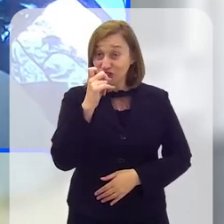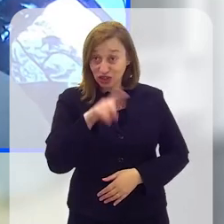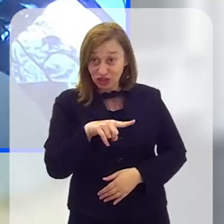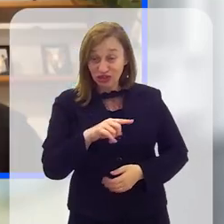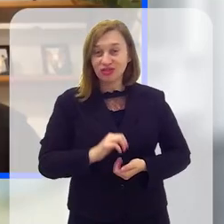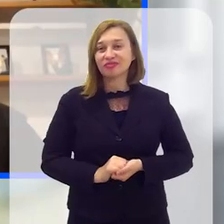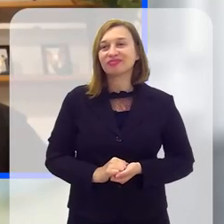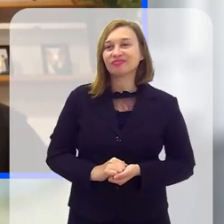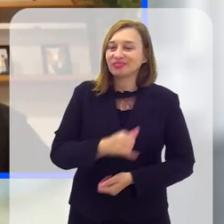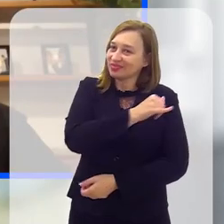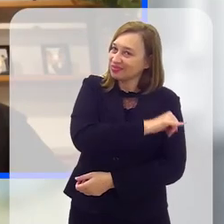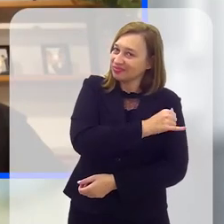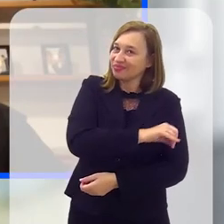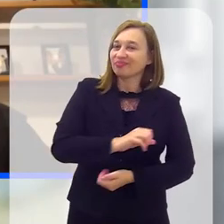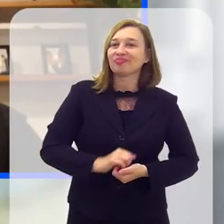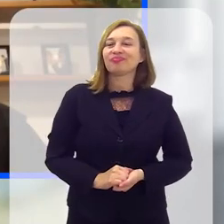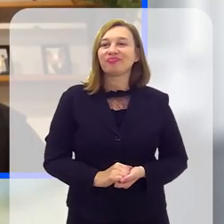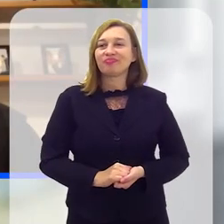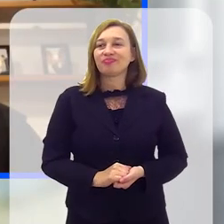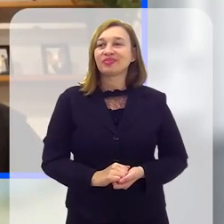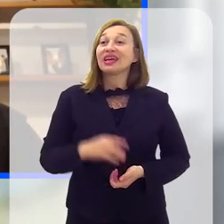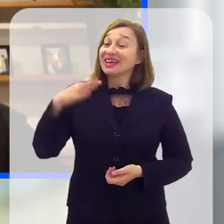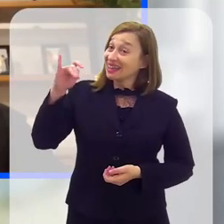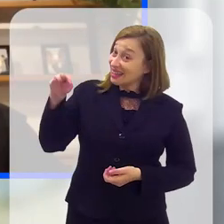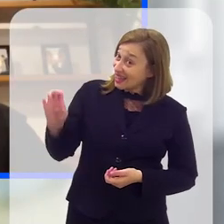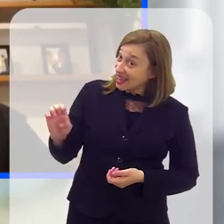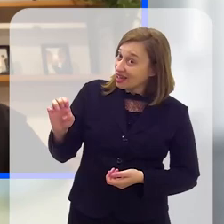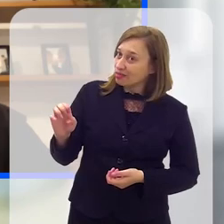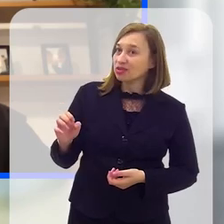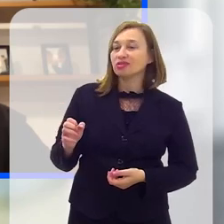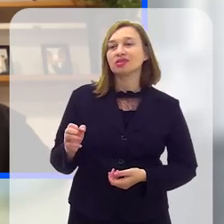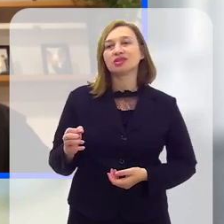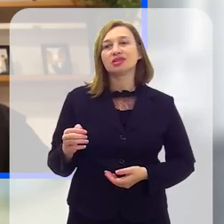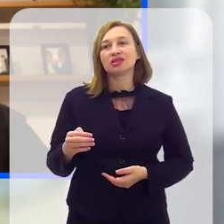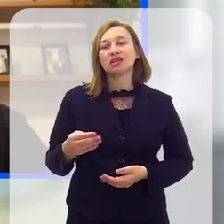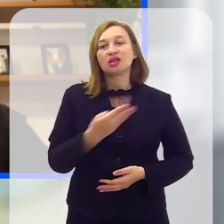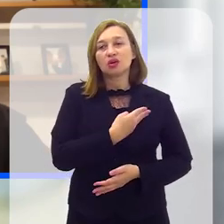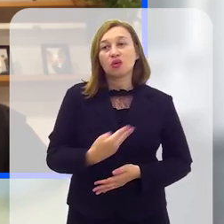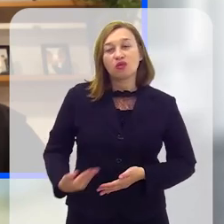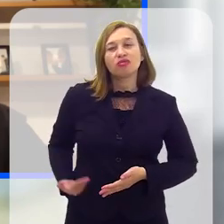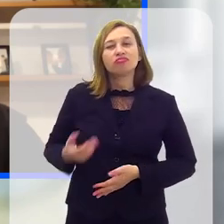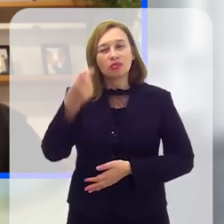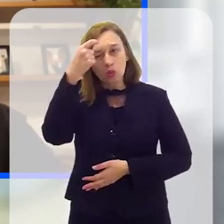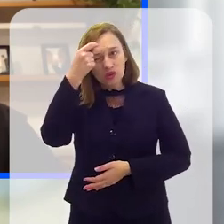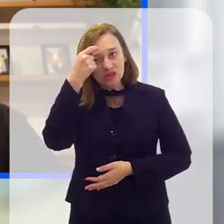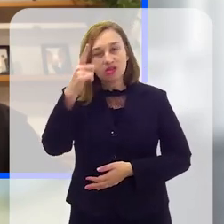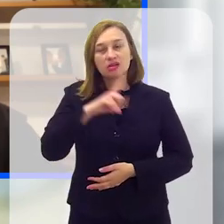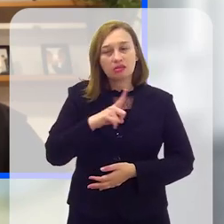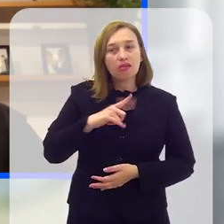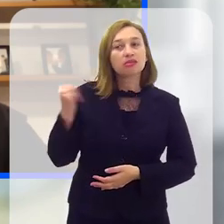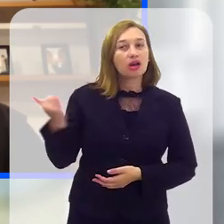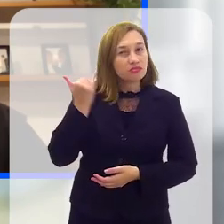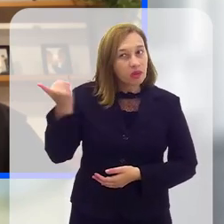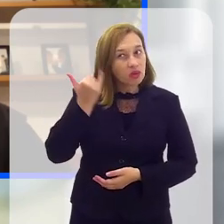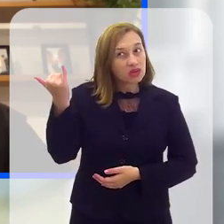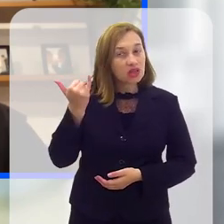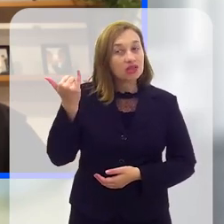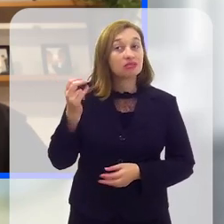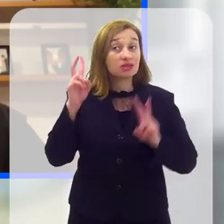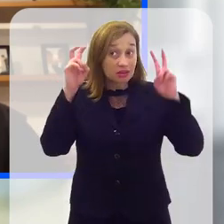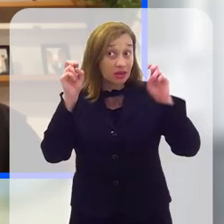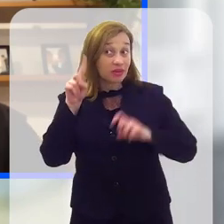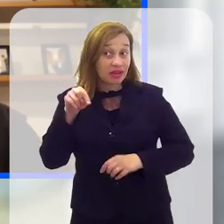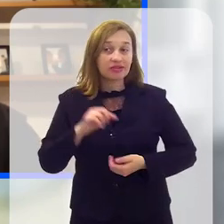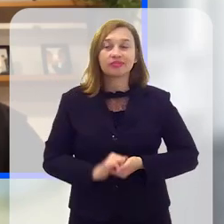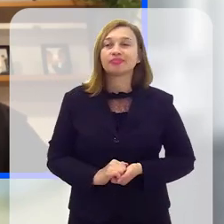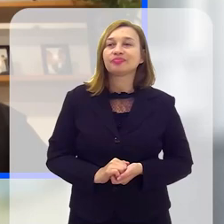Engenharia Sanitária e Ambiental, a seção do Rio de Janeiro, que é a ABGE. Guilherme, tomara que as autoridades tenham consciência, né, também da